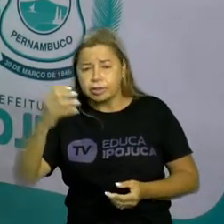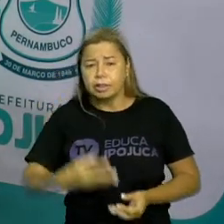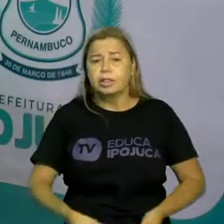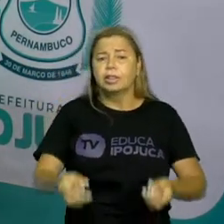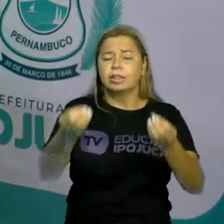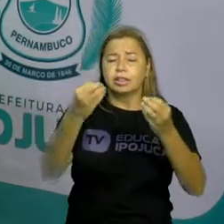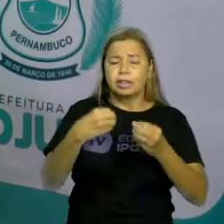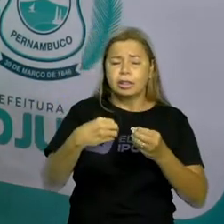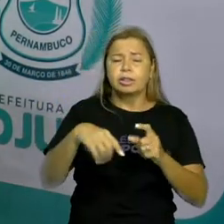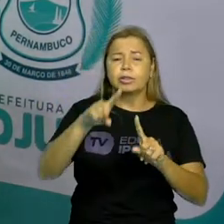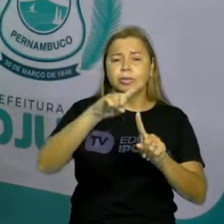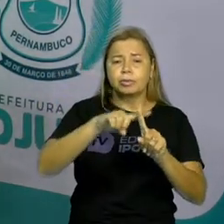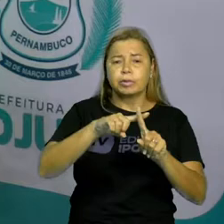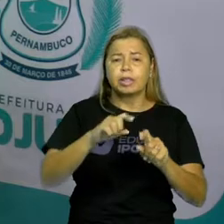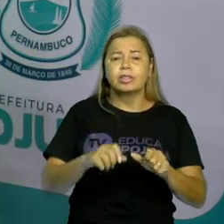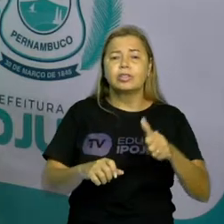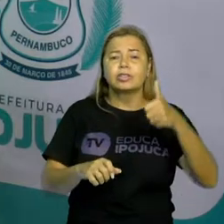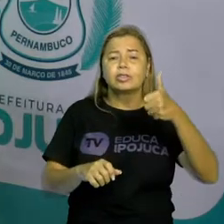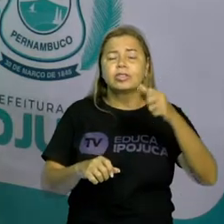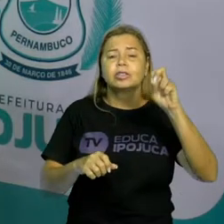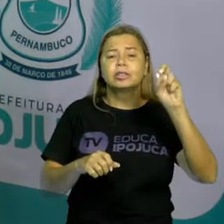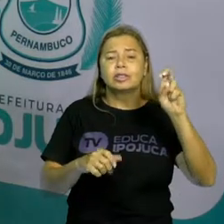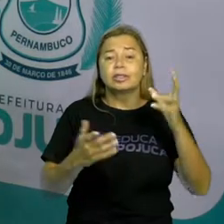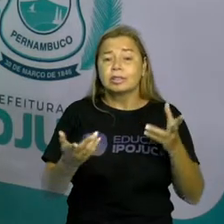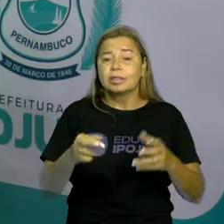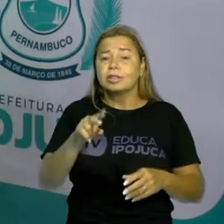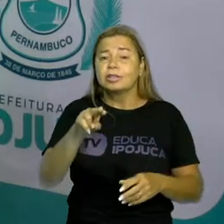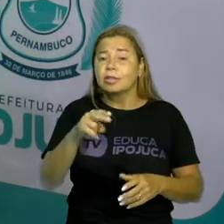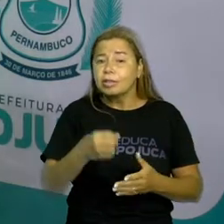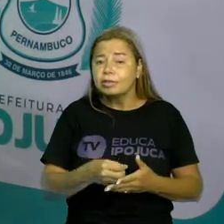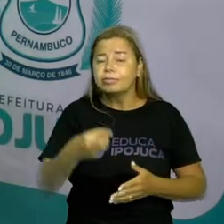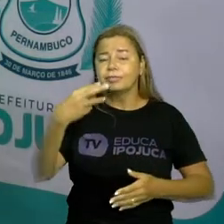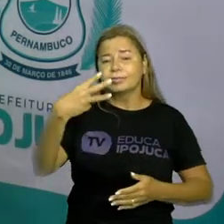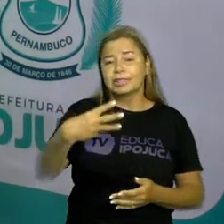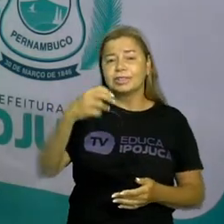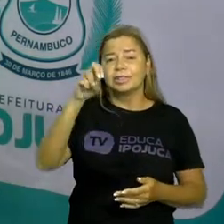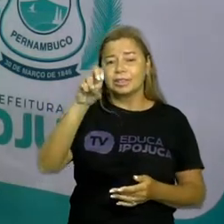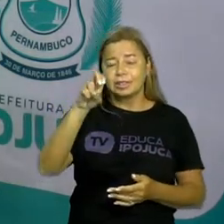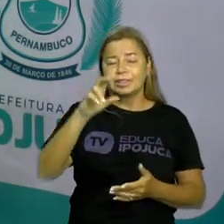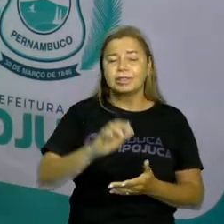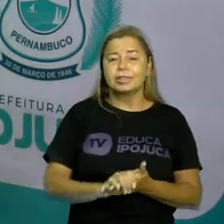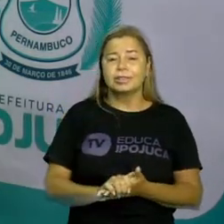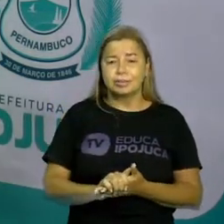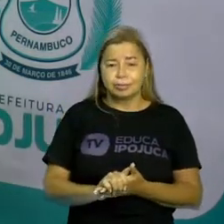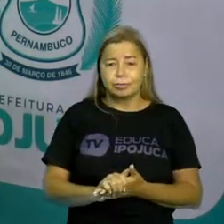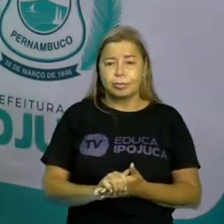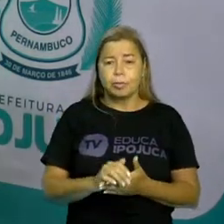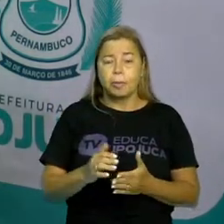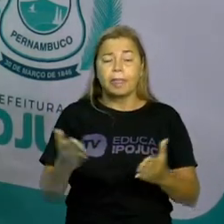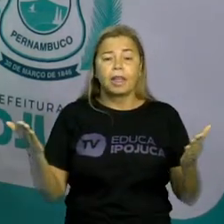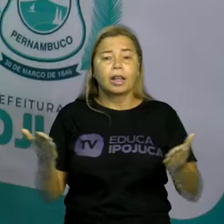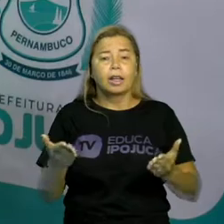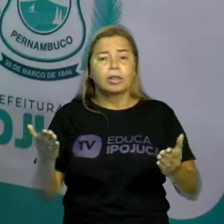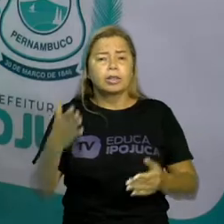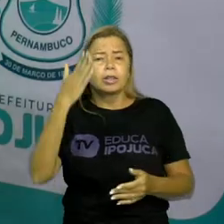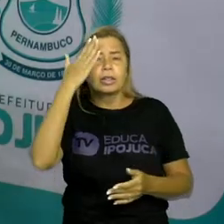com 35 figurinhas. Vamos recordar a ideia de